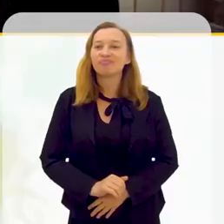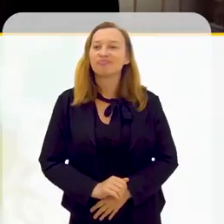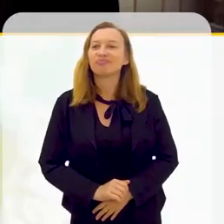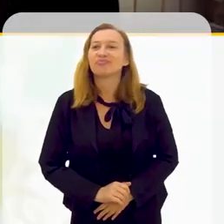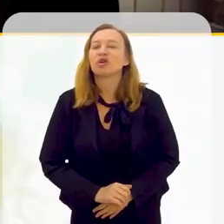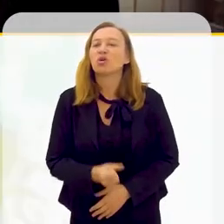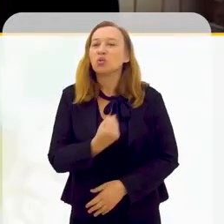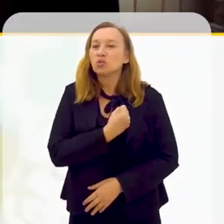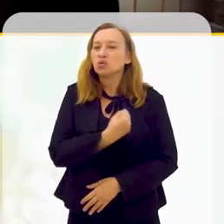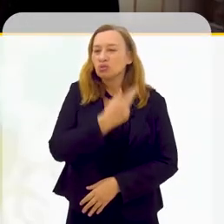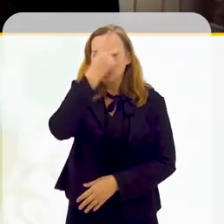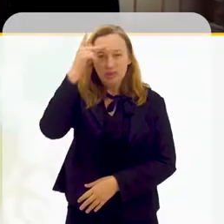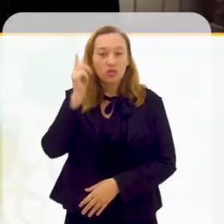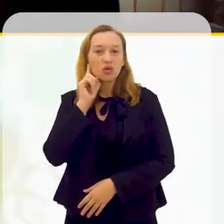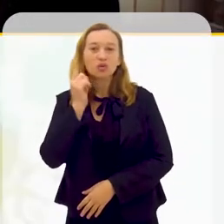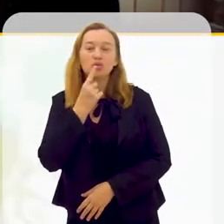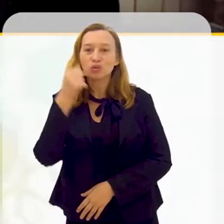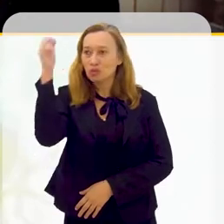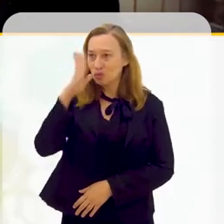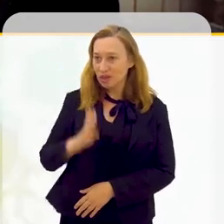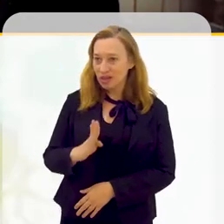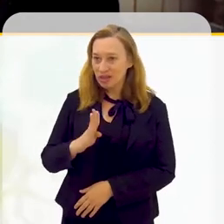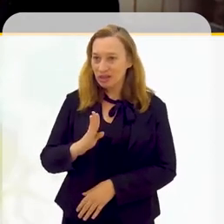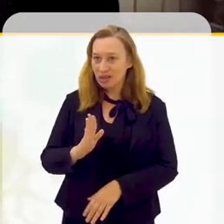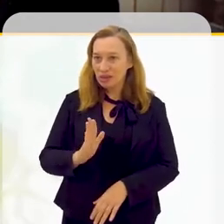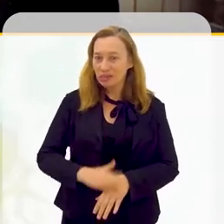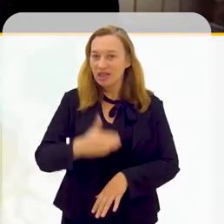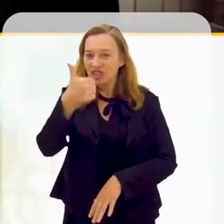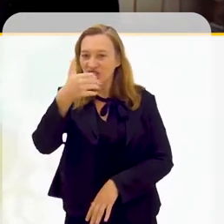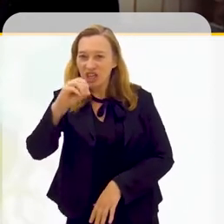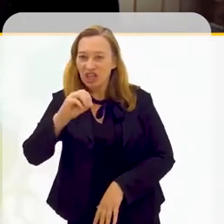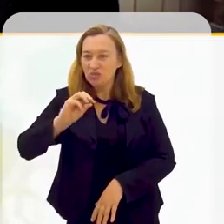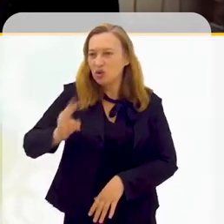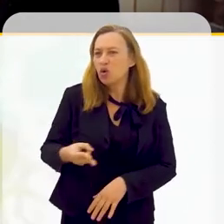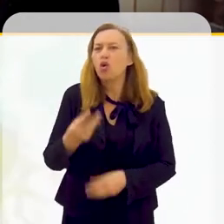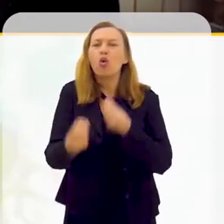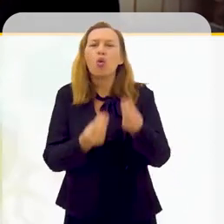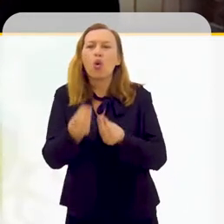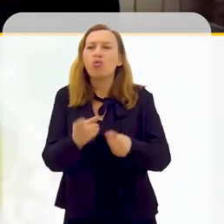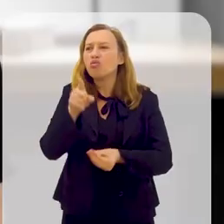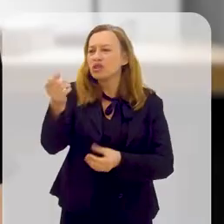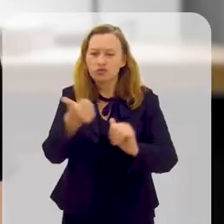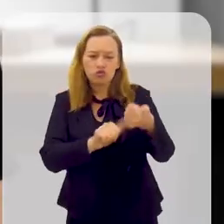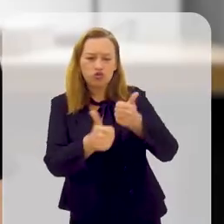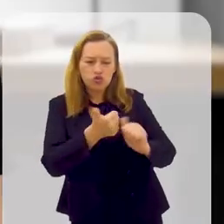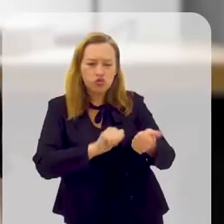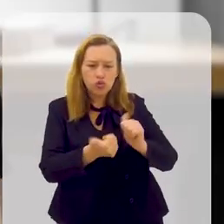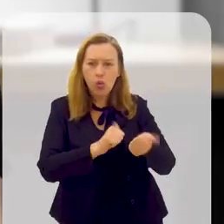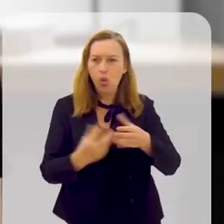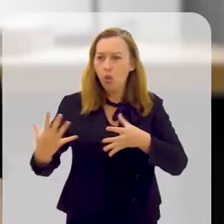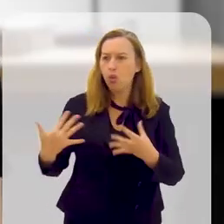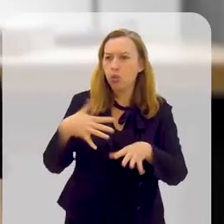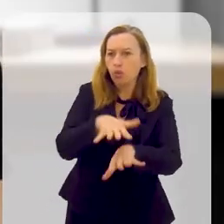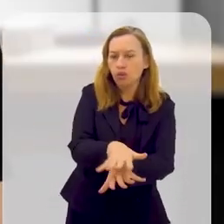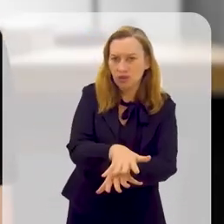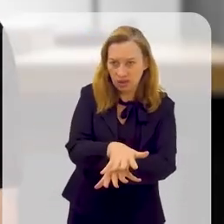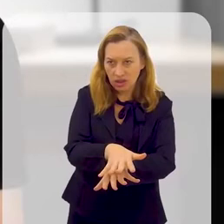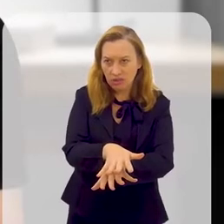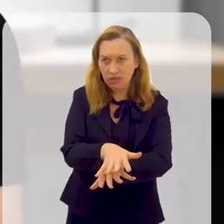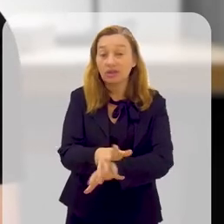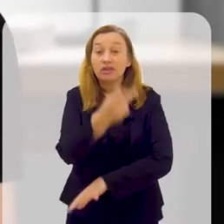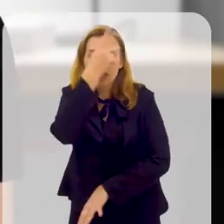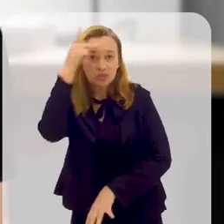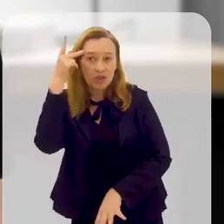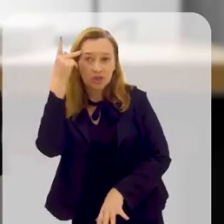lá atualmente o número de pessoas surdas no Brasil dos 10 milhões como você avalia as medidas de